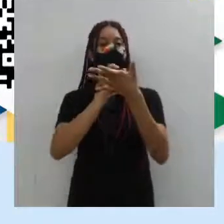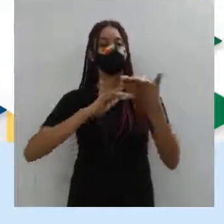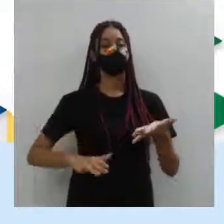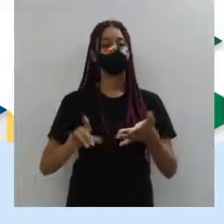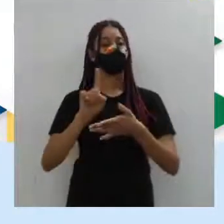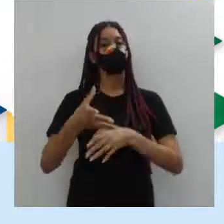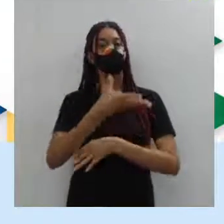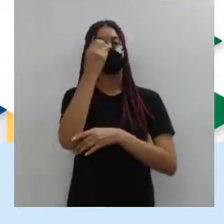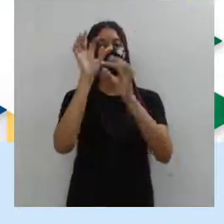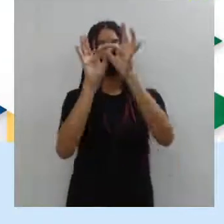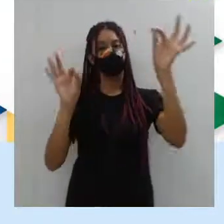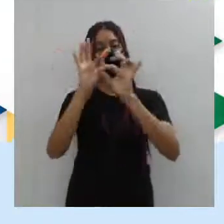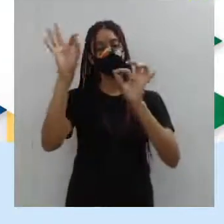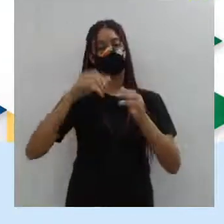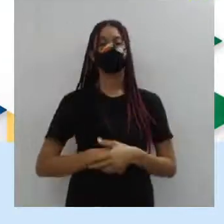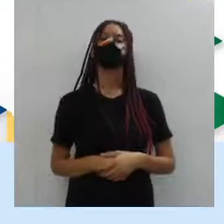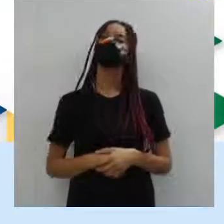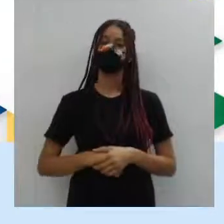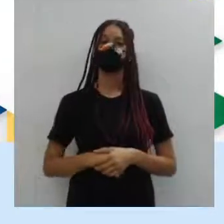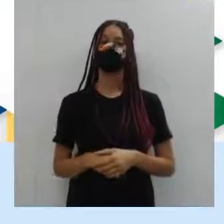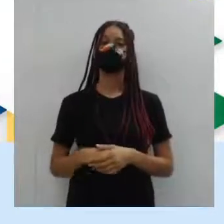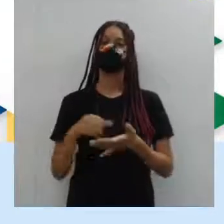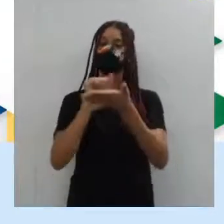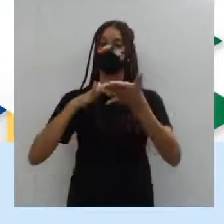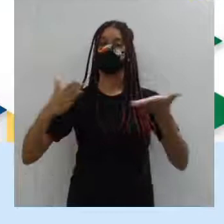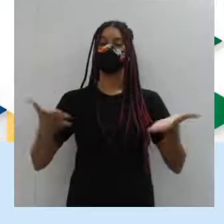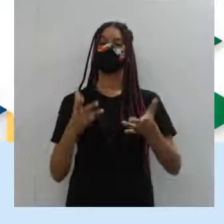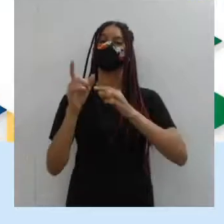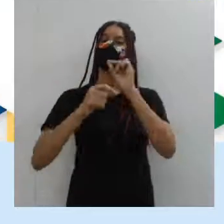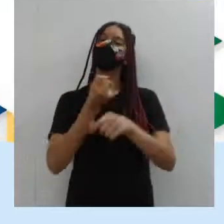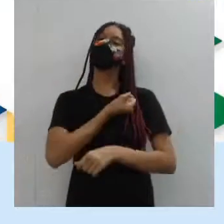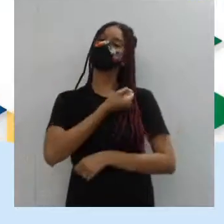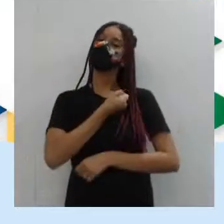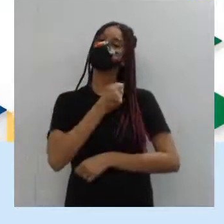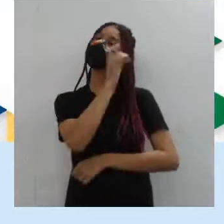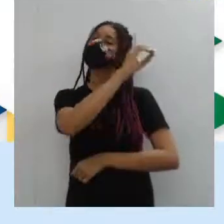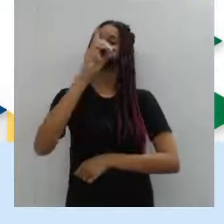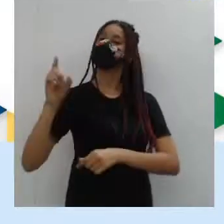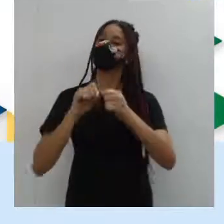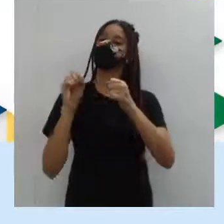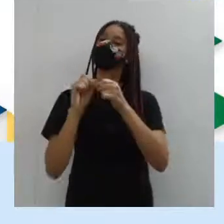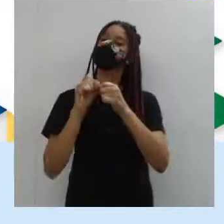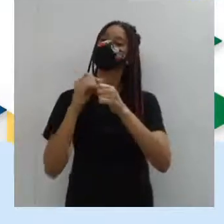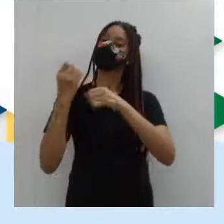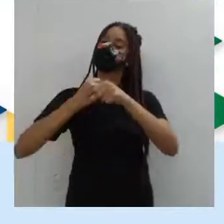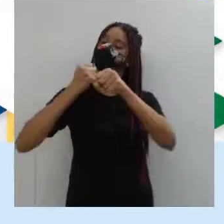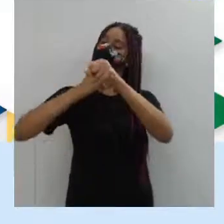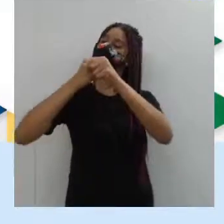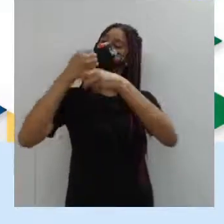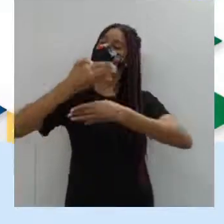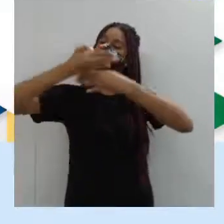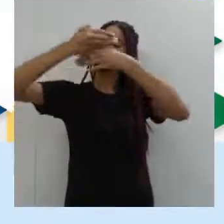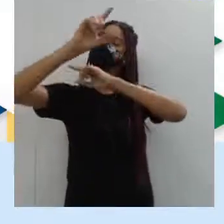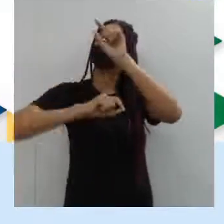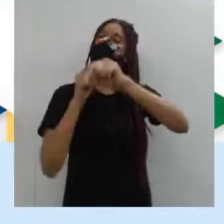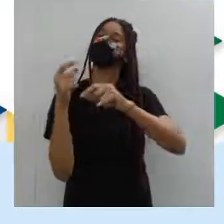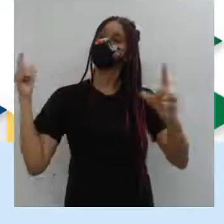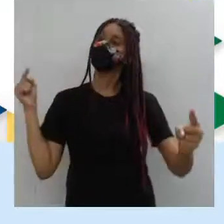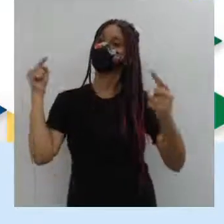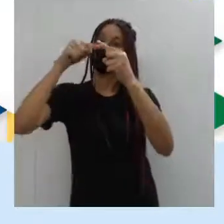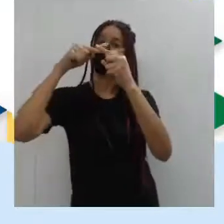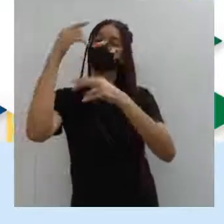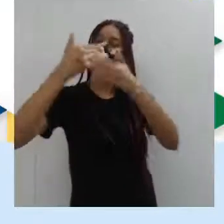esquece meios extremos. Vamos lá, a atividade agora. O número de dias gastos numa construção de um muro é